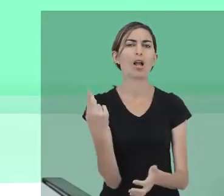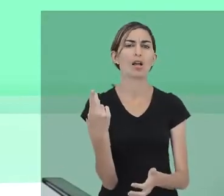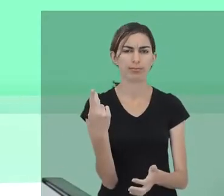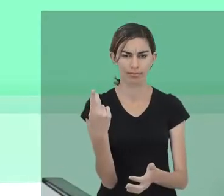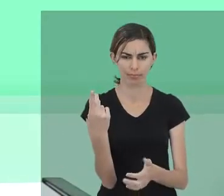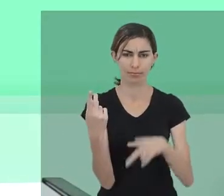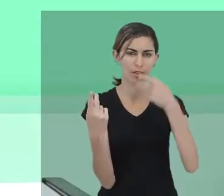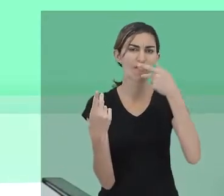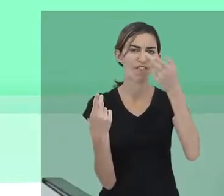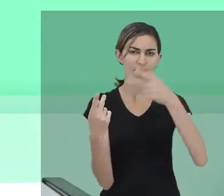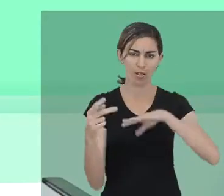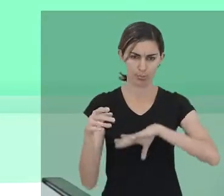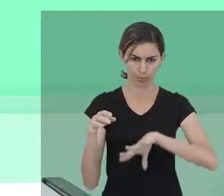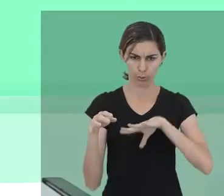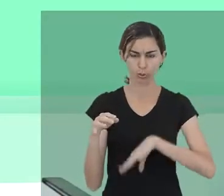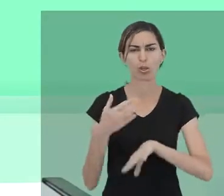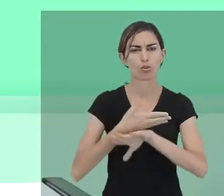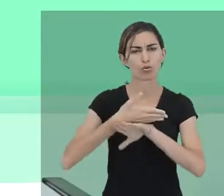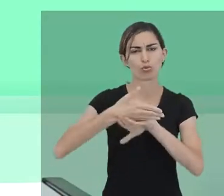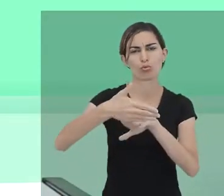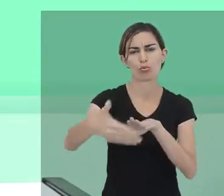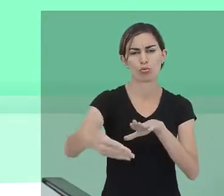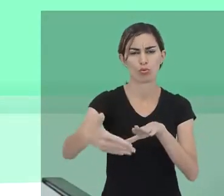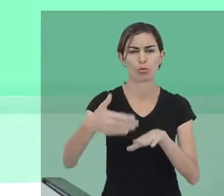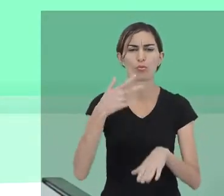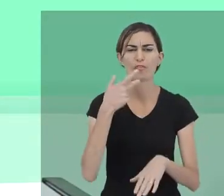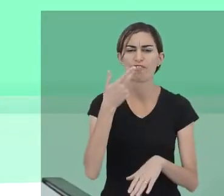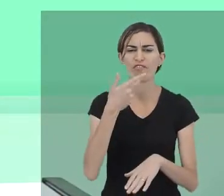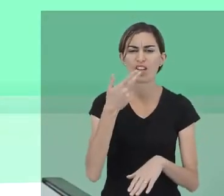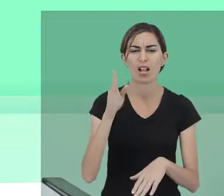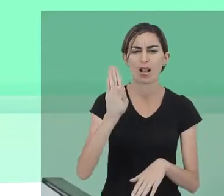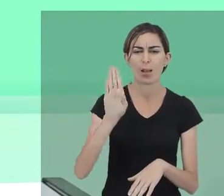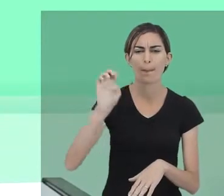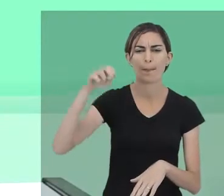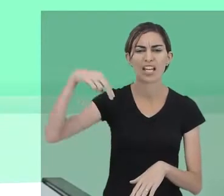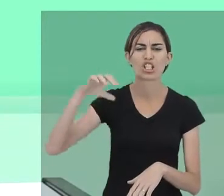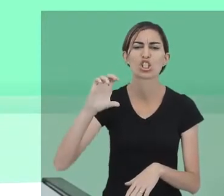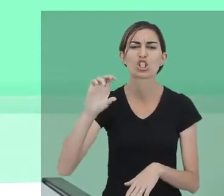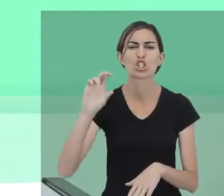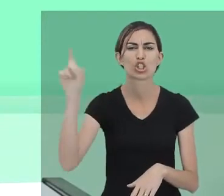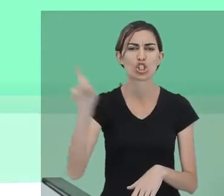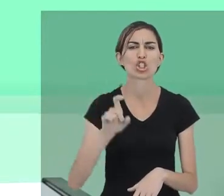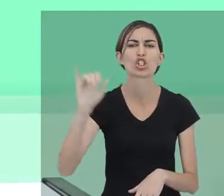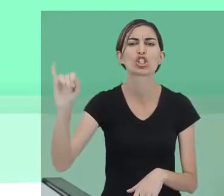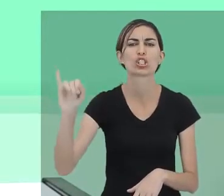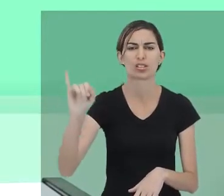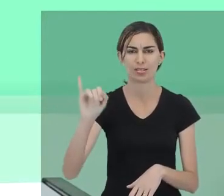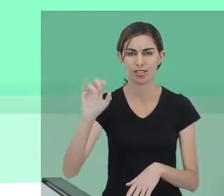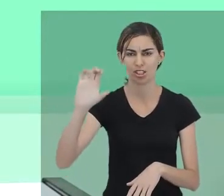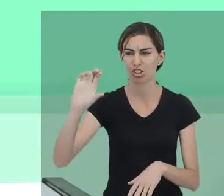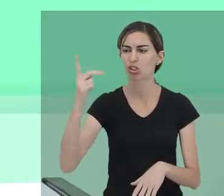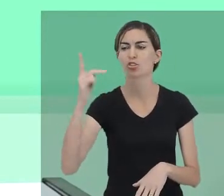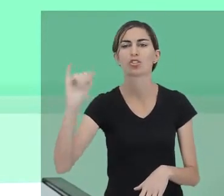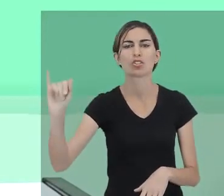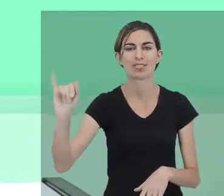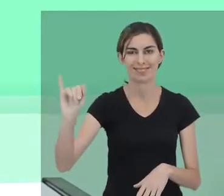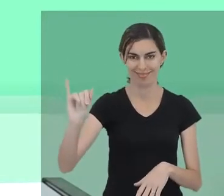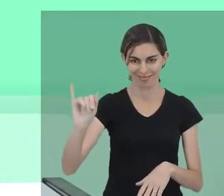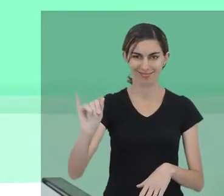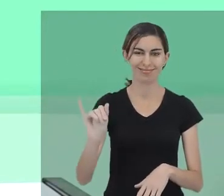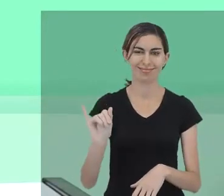Então a gente que fala português vai ser muito comum a gente falar bench, né?